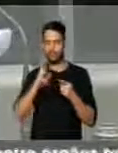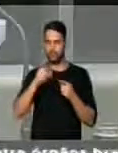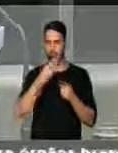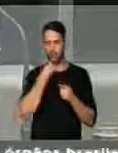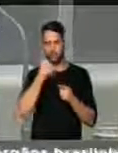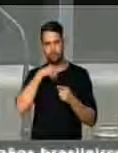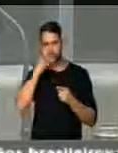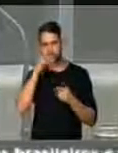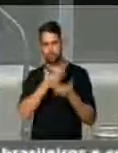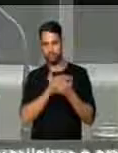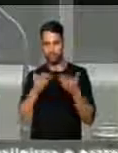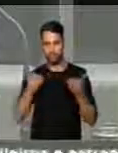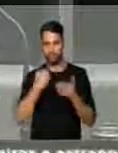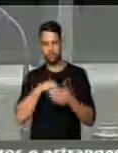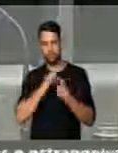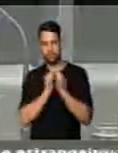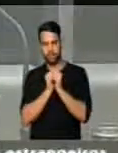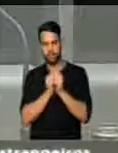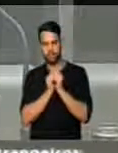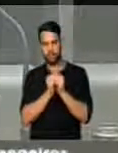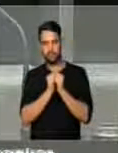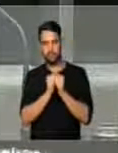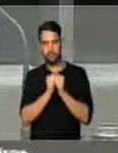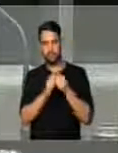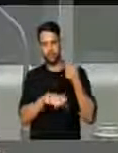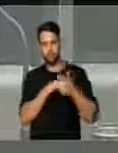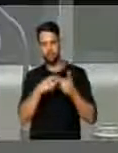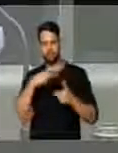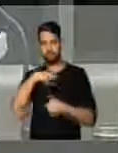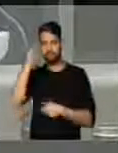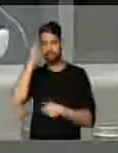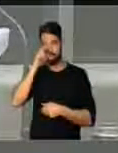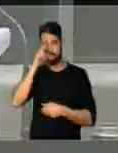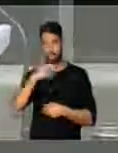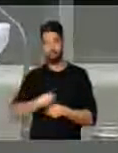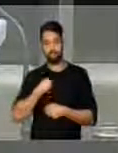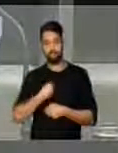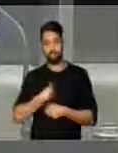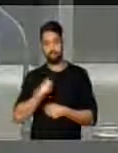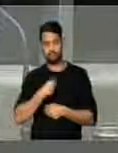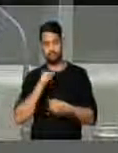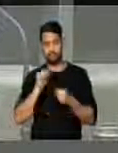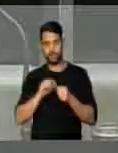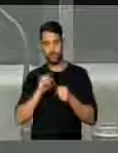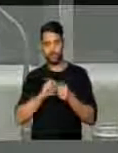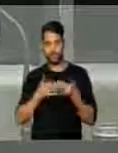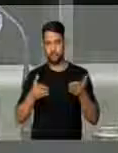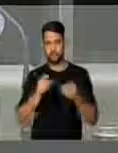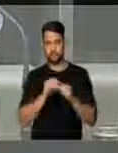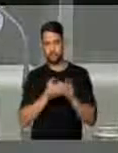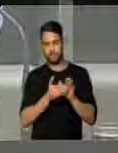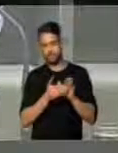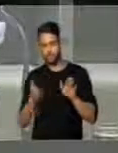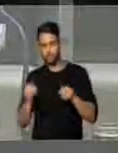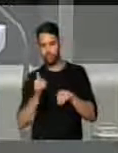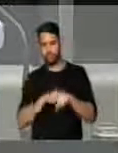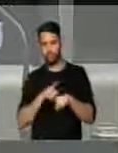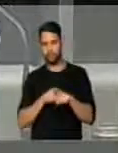e todas que nos acompanham nessa tarefa histórica, promoveremos nesse curto